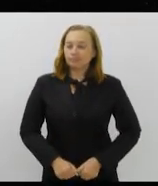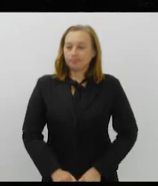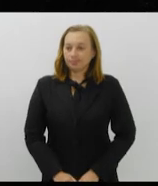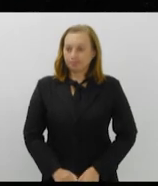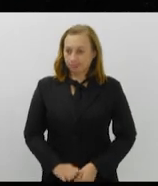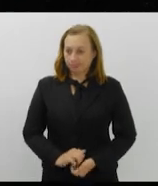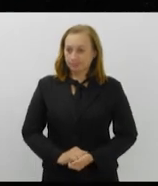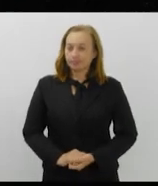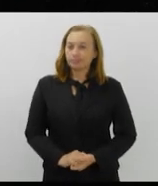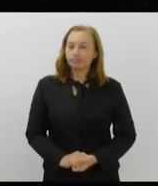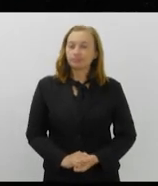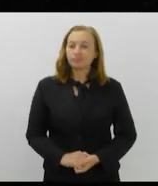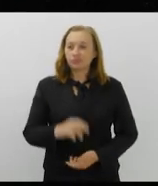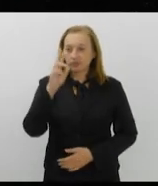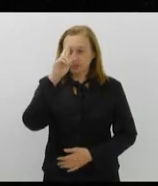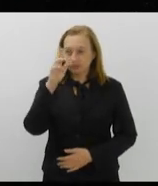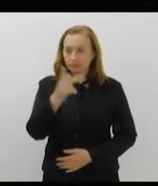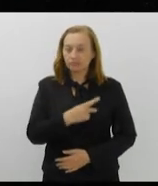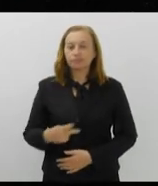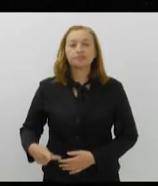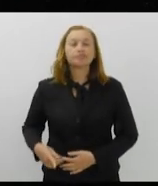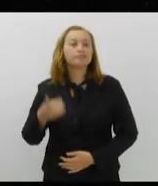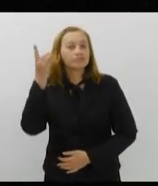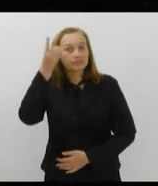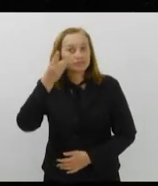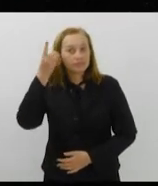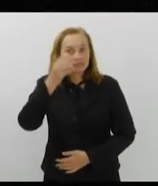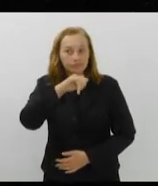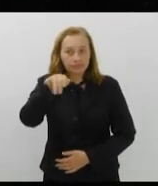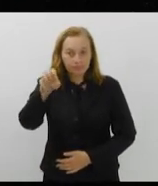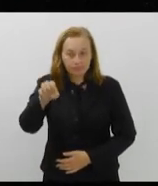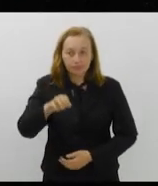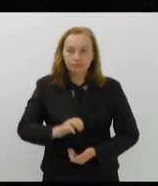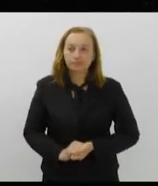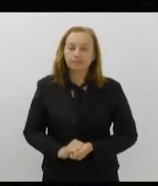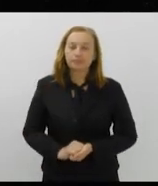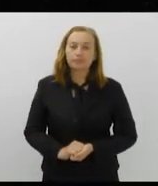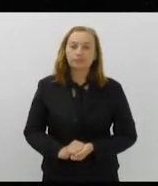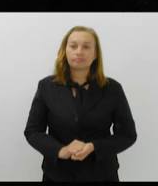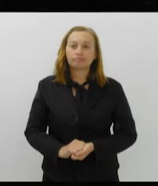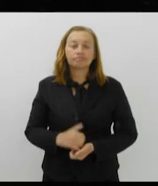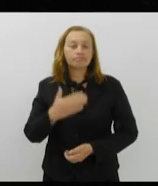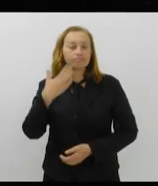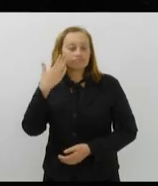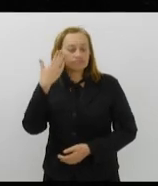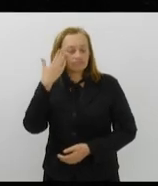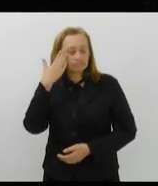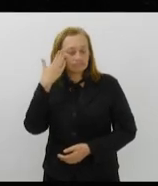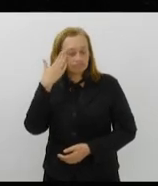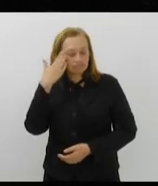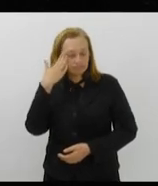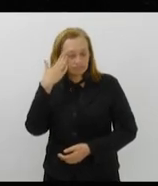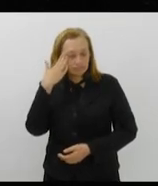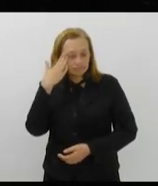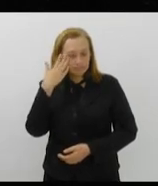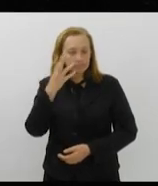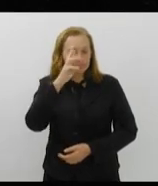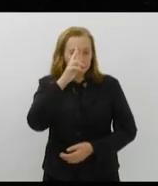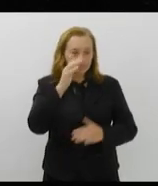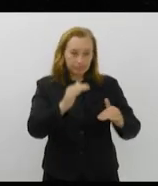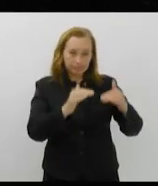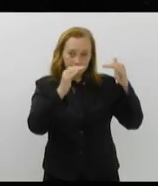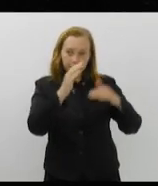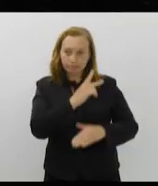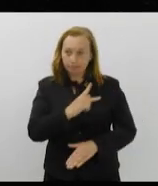auditivos senhor presidente Deputado Jari sabedor que sou que vossa